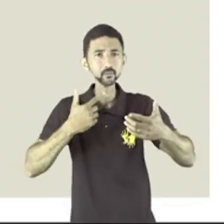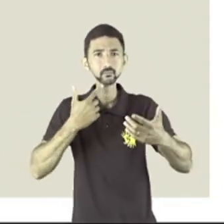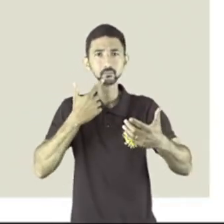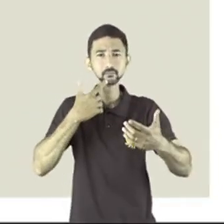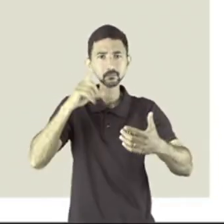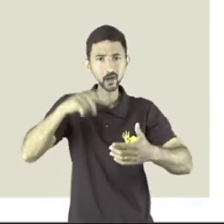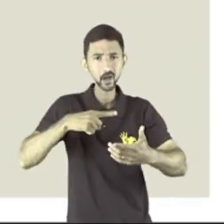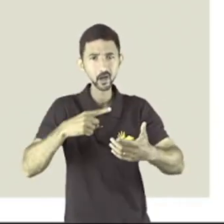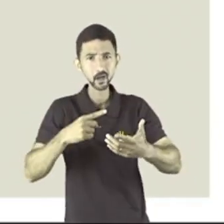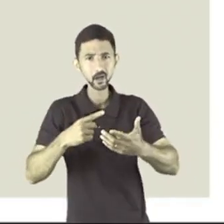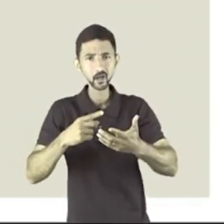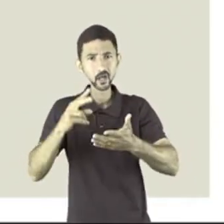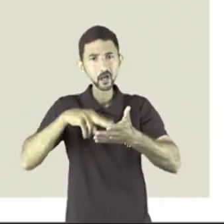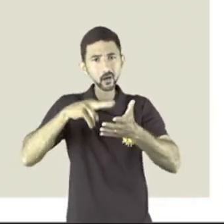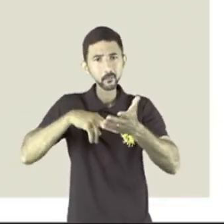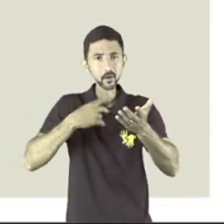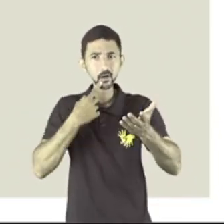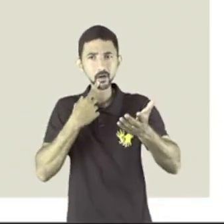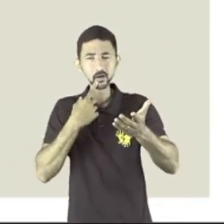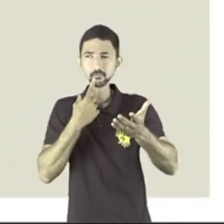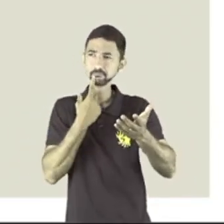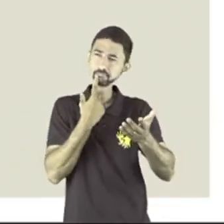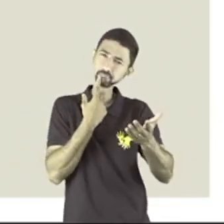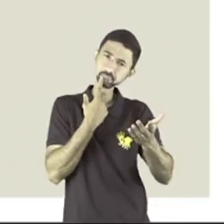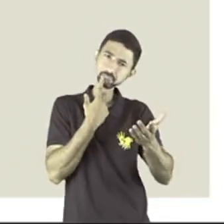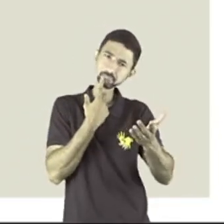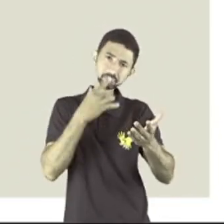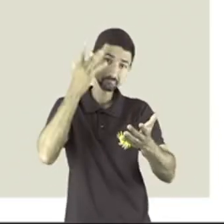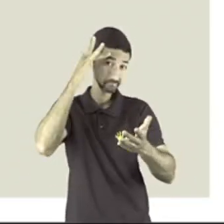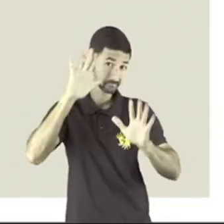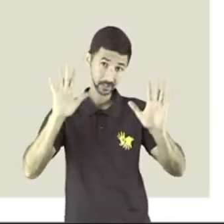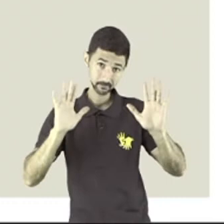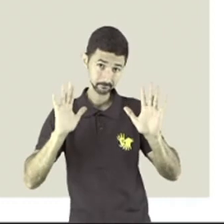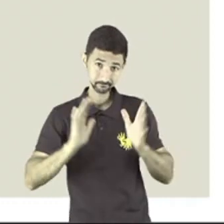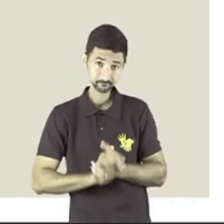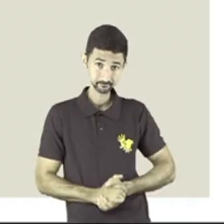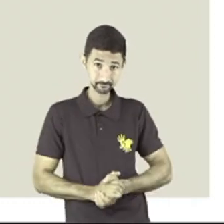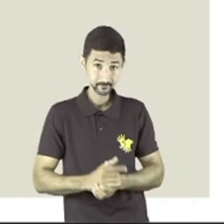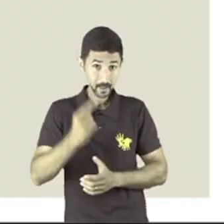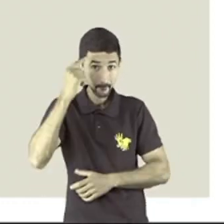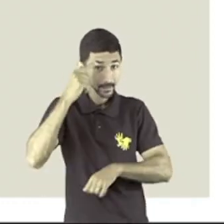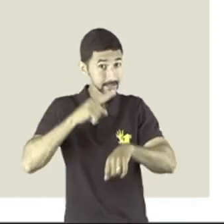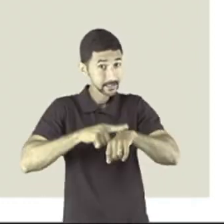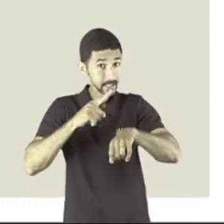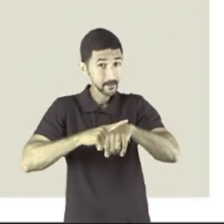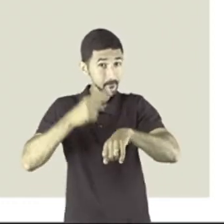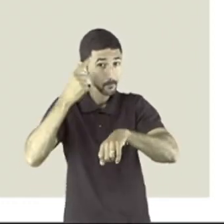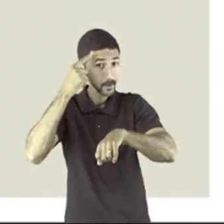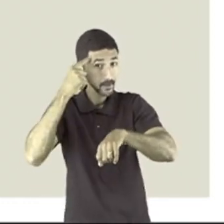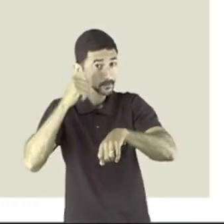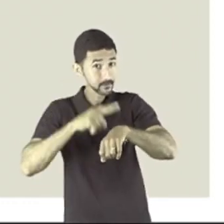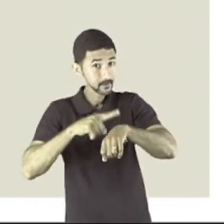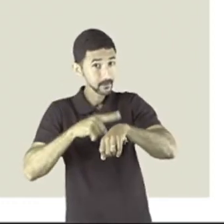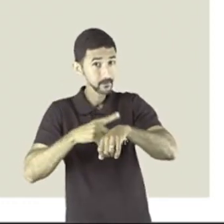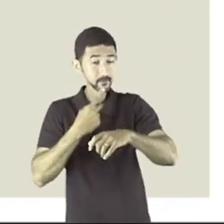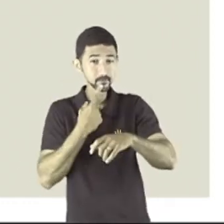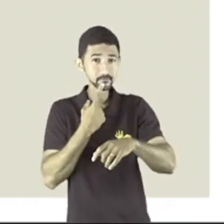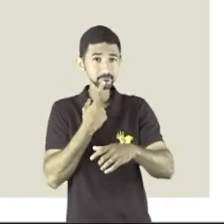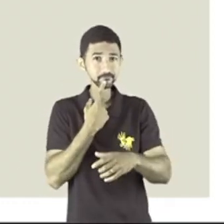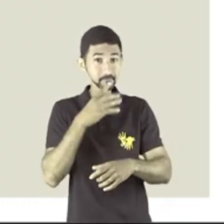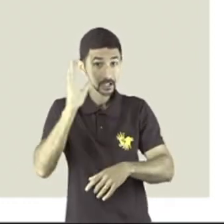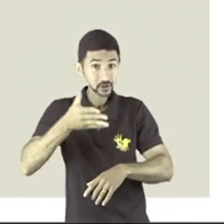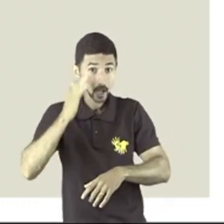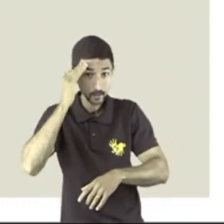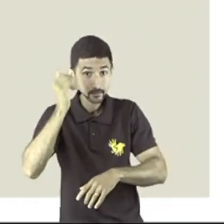crianças? É isso que diz lá? Será que é isso? Não sei não. Estão pensando aí junto comigo? Sim?